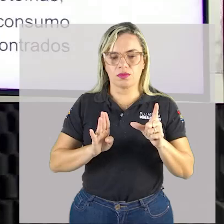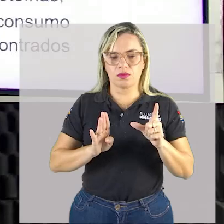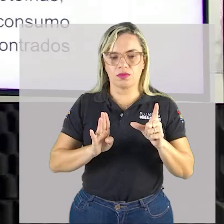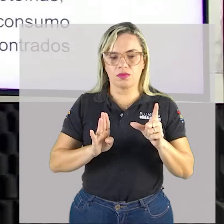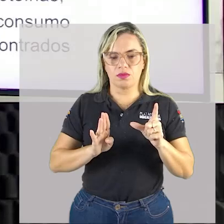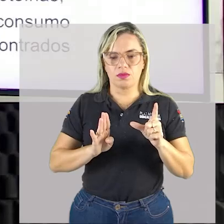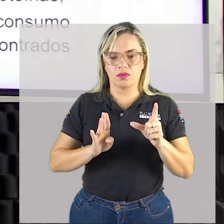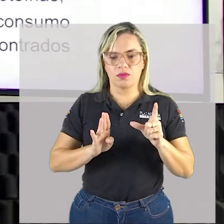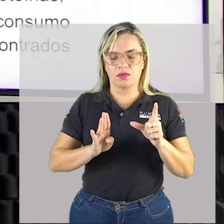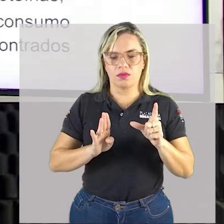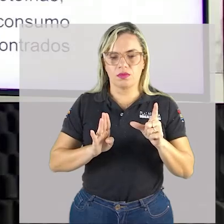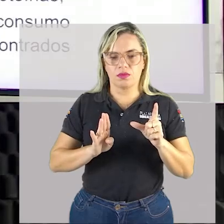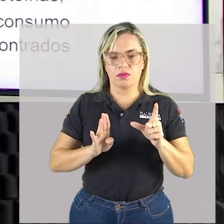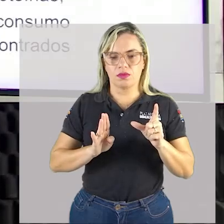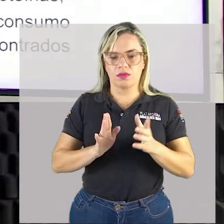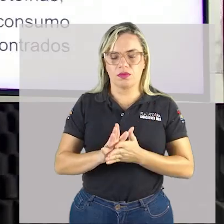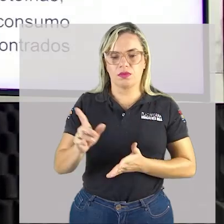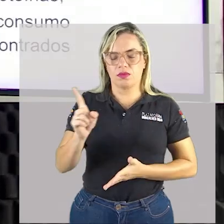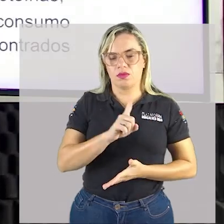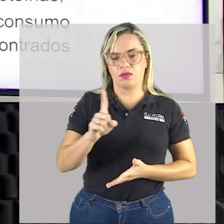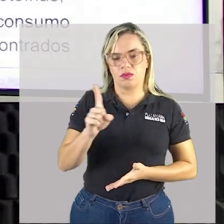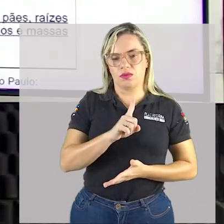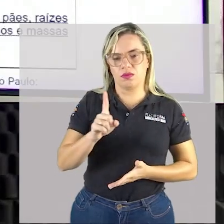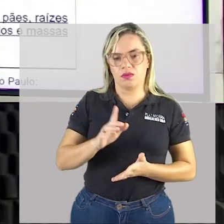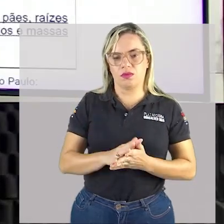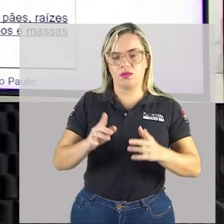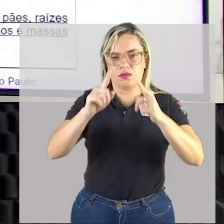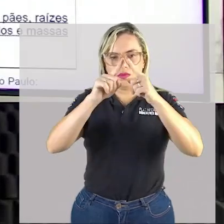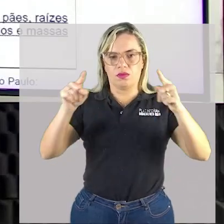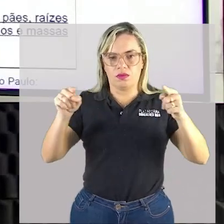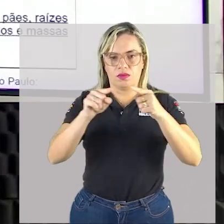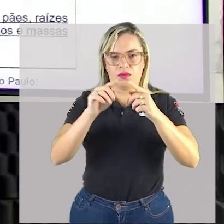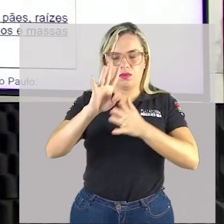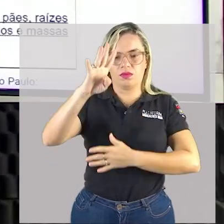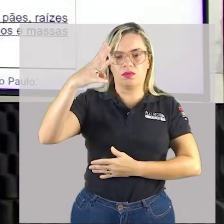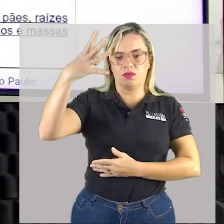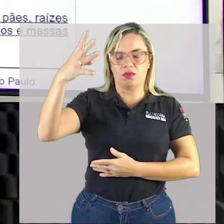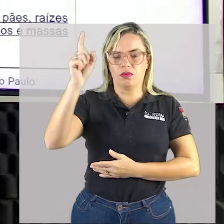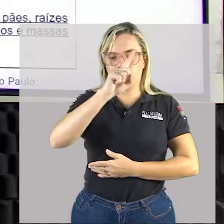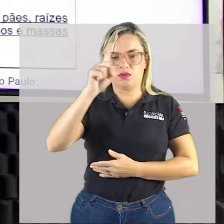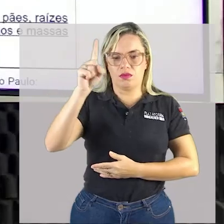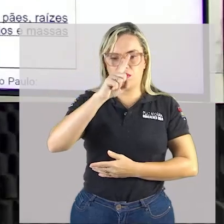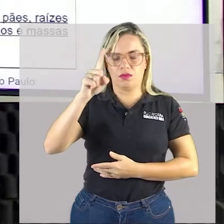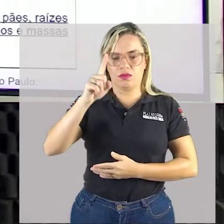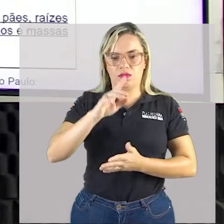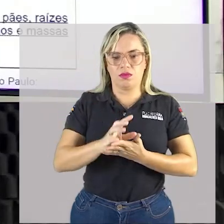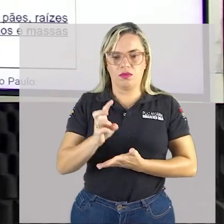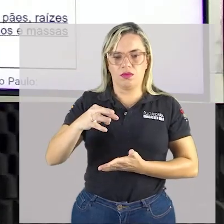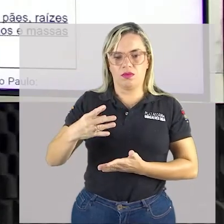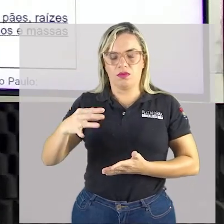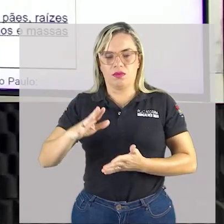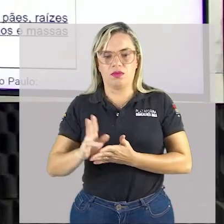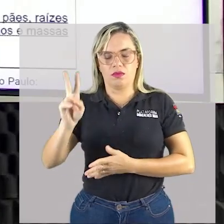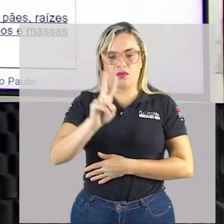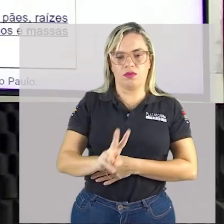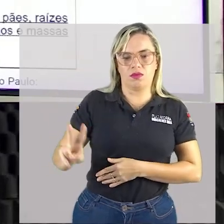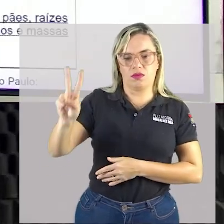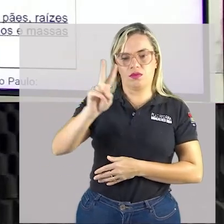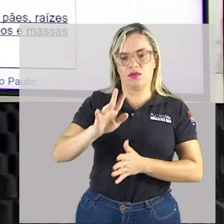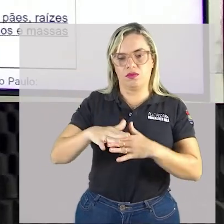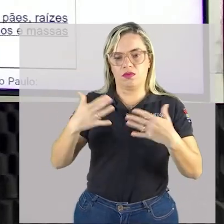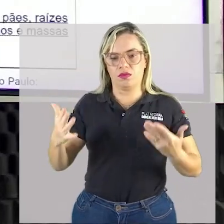comumente encontrado no nível 4. Não está no nível 4 a questão dos minerais e das vitaminas,